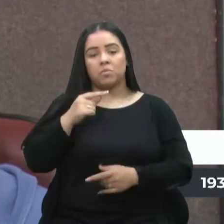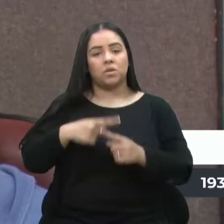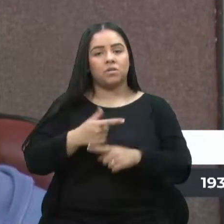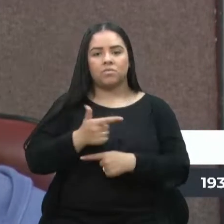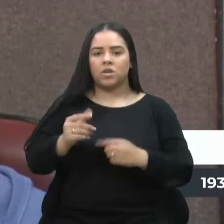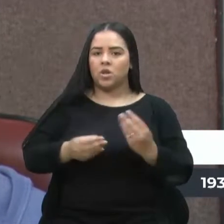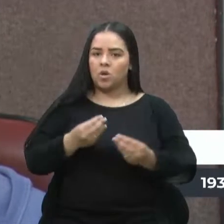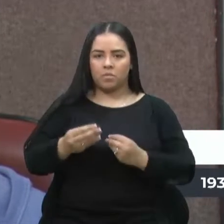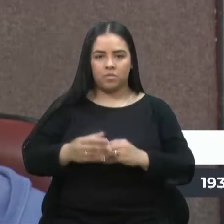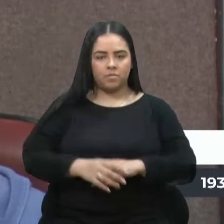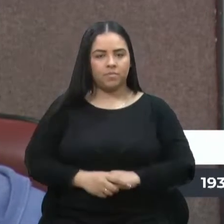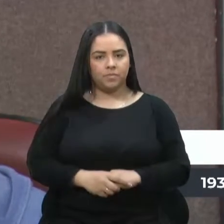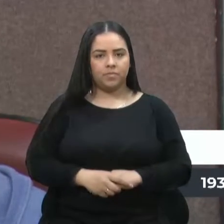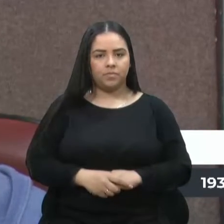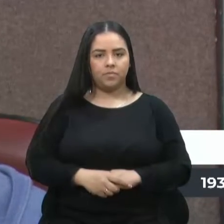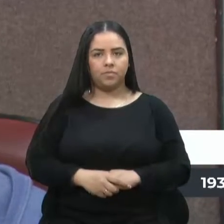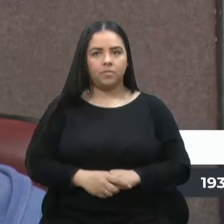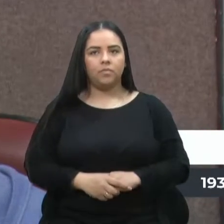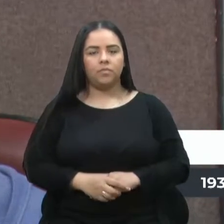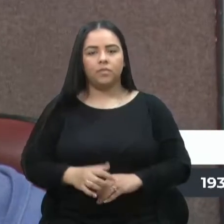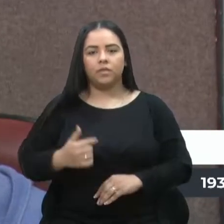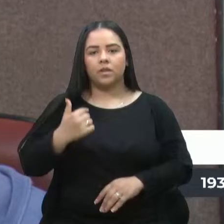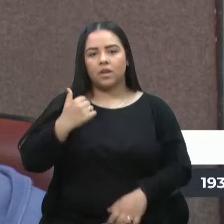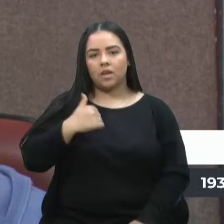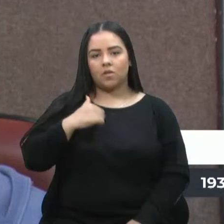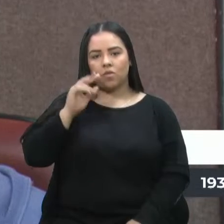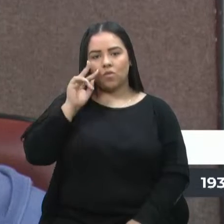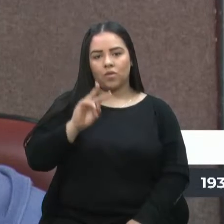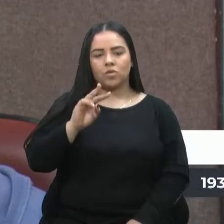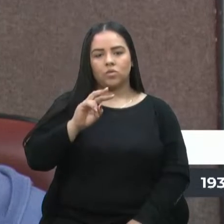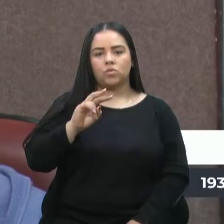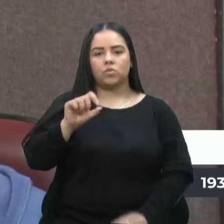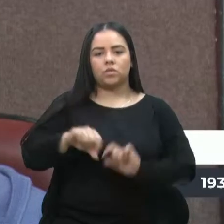ter condições eu vejo a questão da Moção